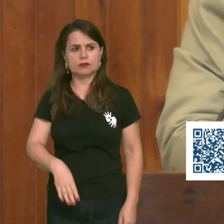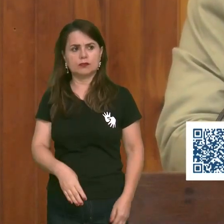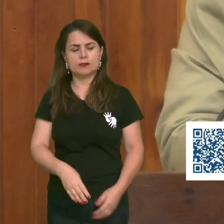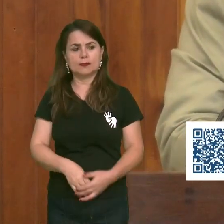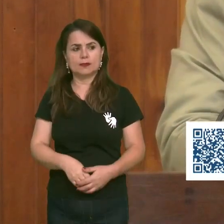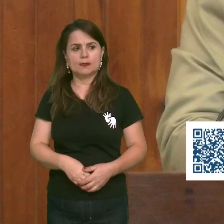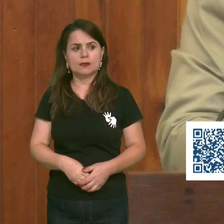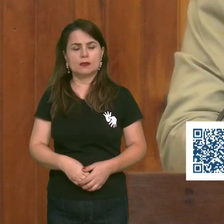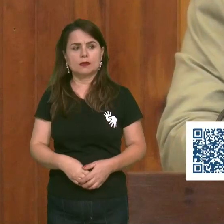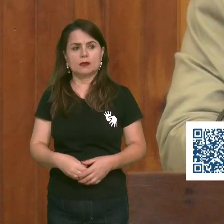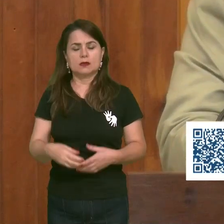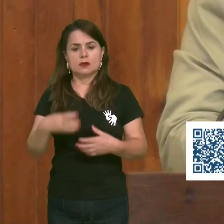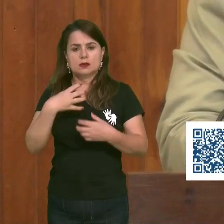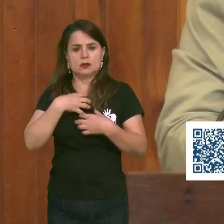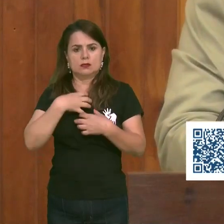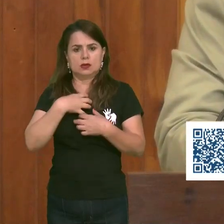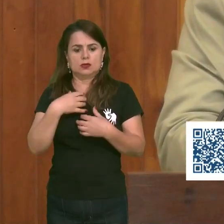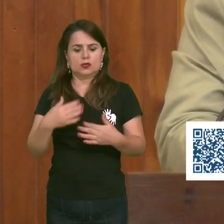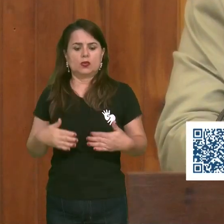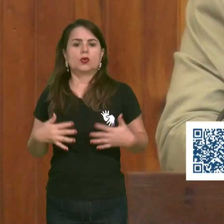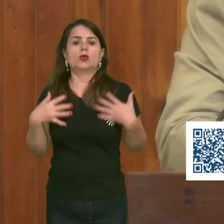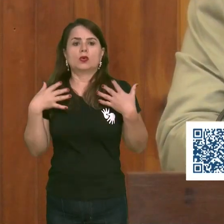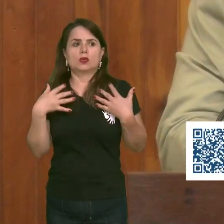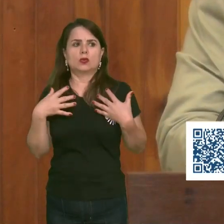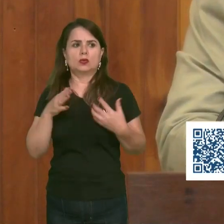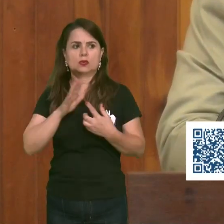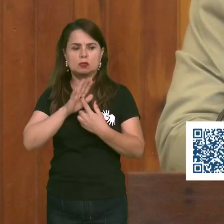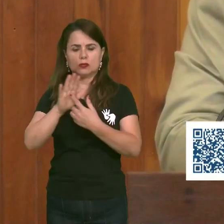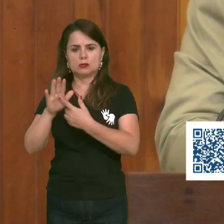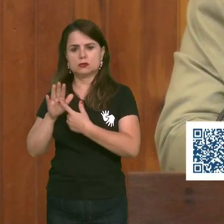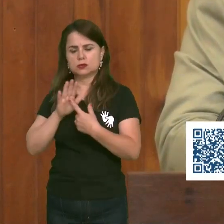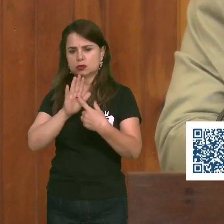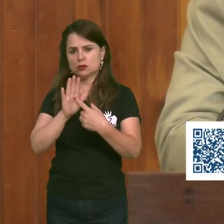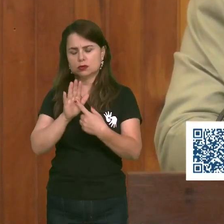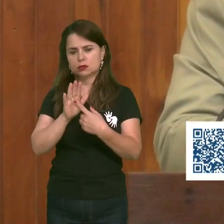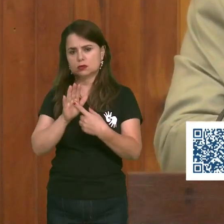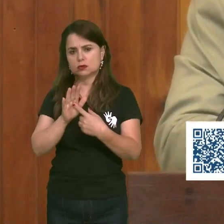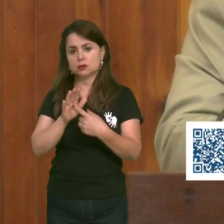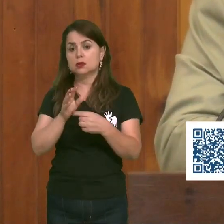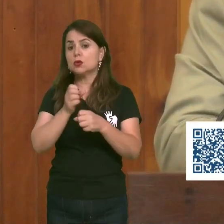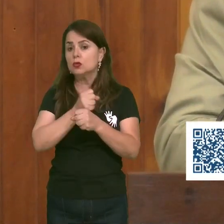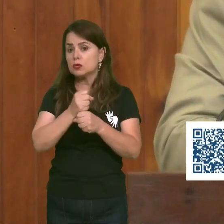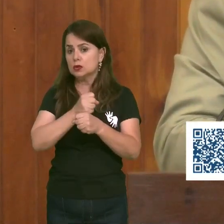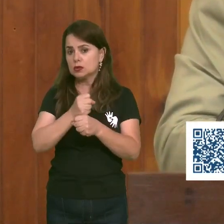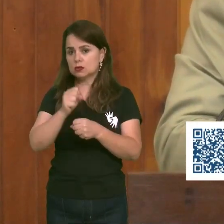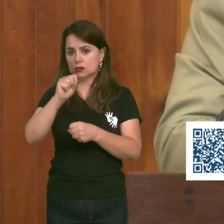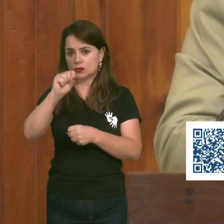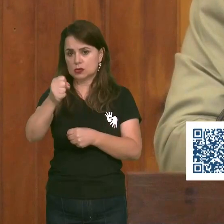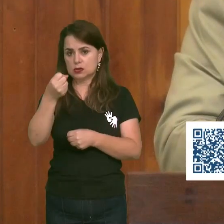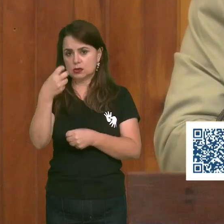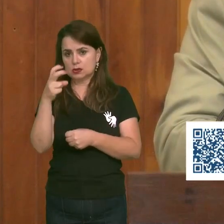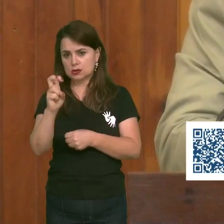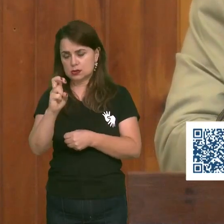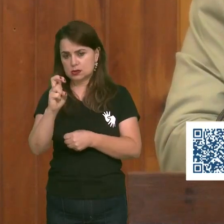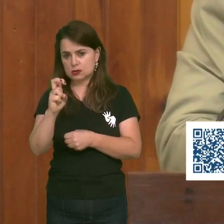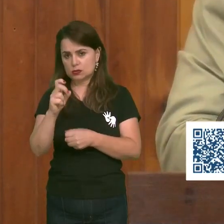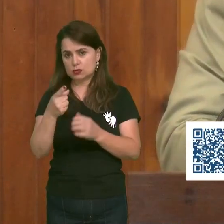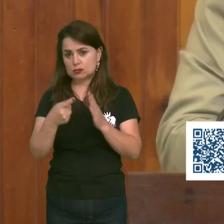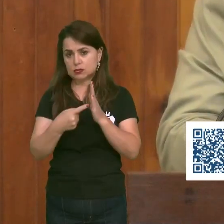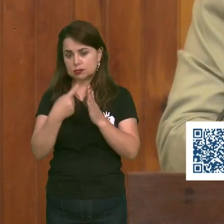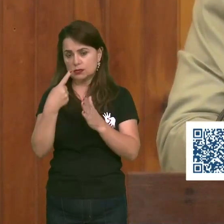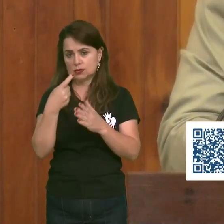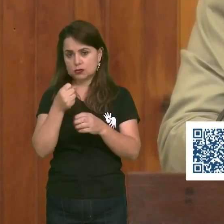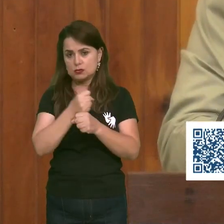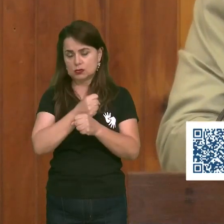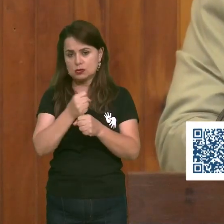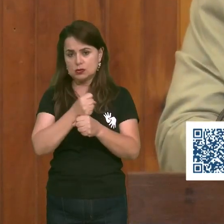e dei a sorte de que no 85 foi o primeiro ano que era